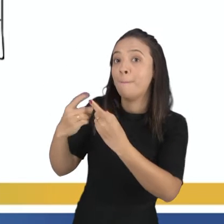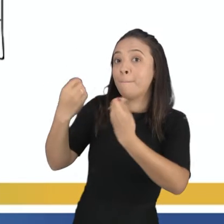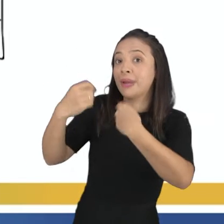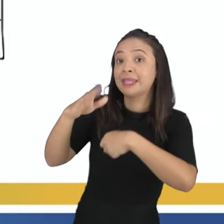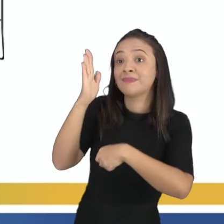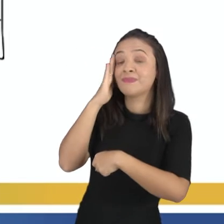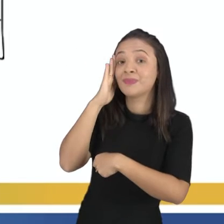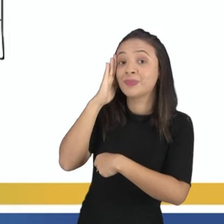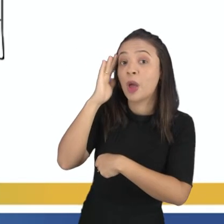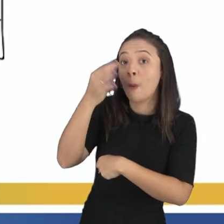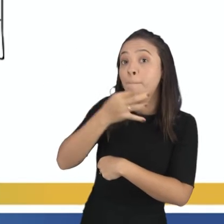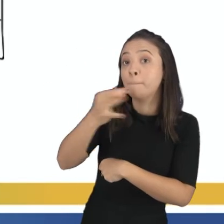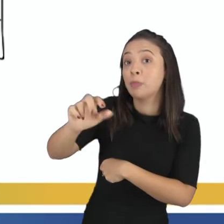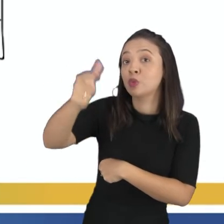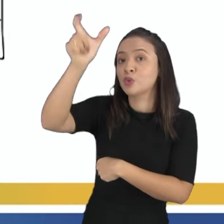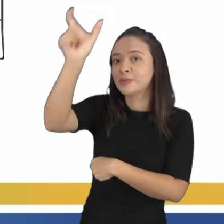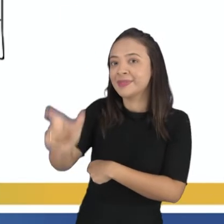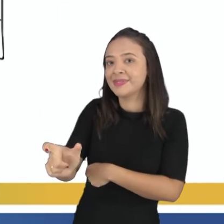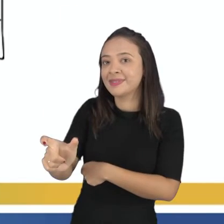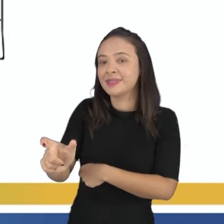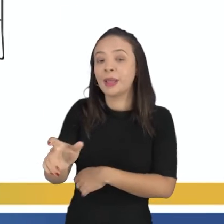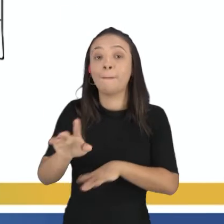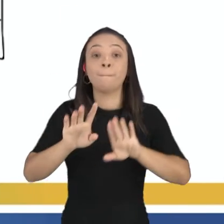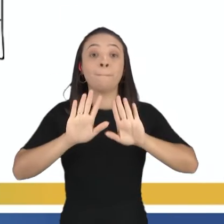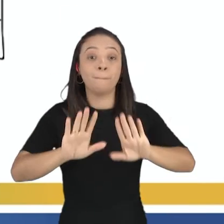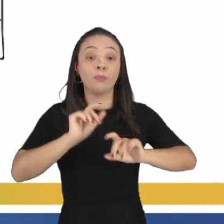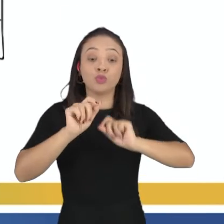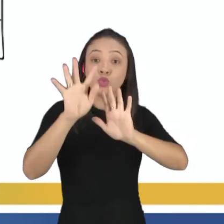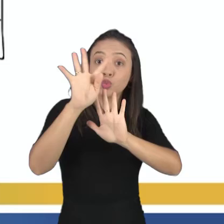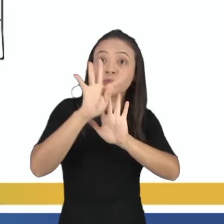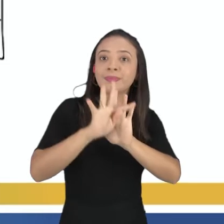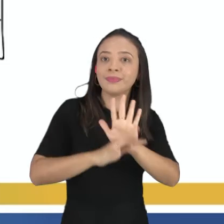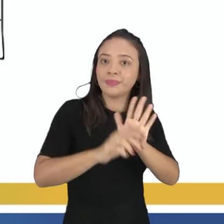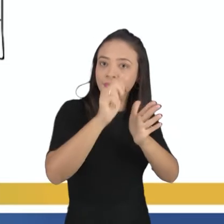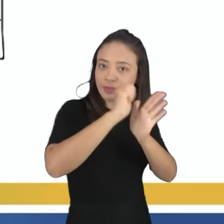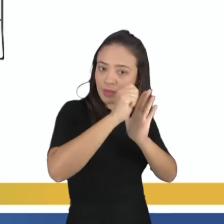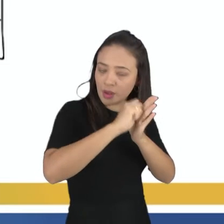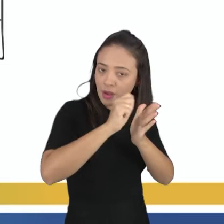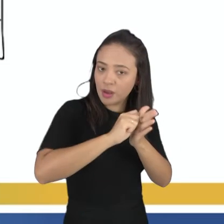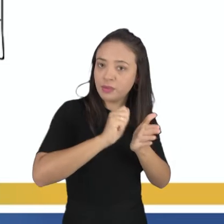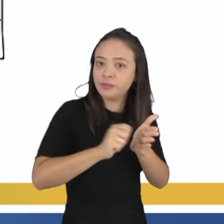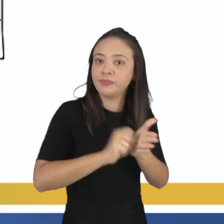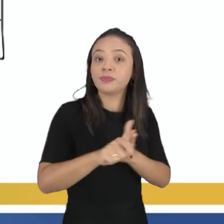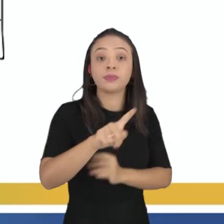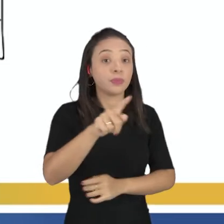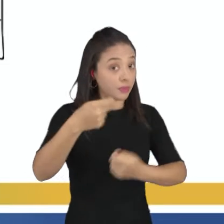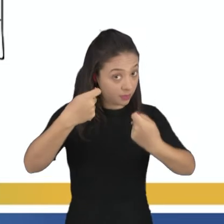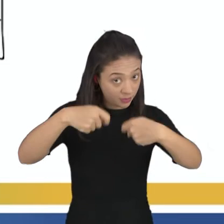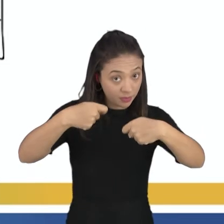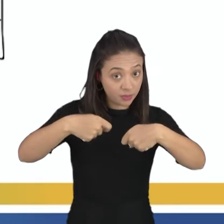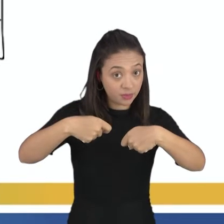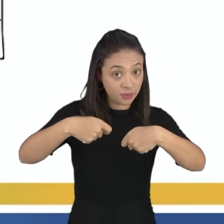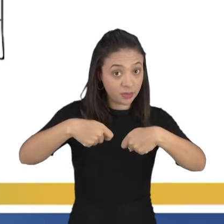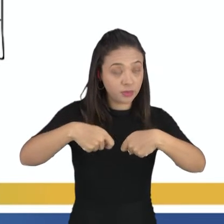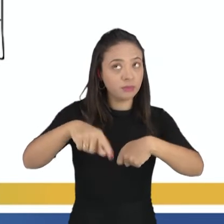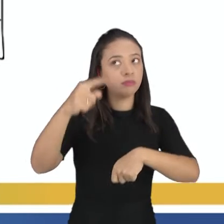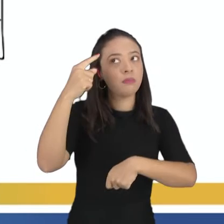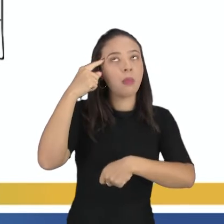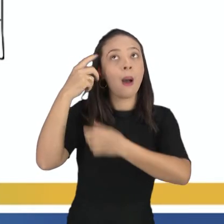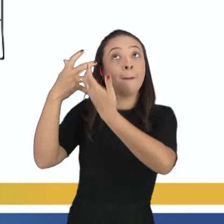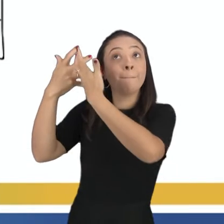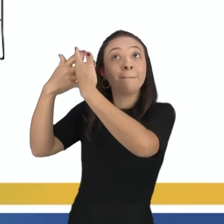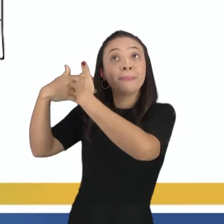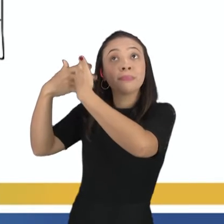lhe dizer para você contra-argumentar. Mas já no seu texto dissertativo argumentativo, você precisa pressupor,